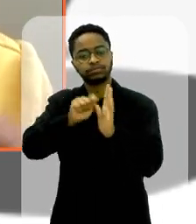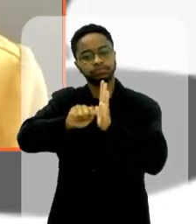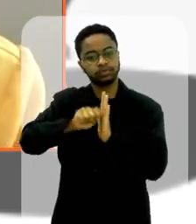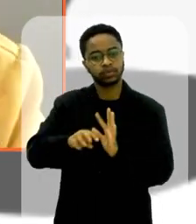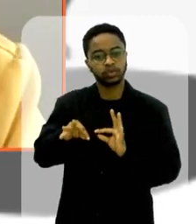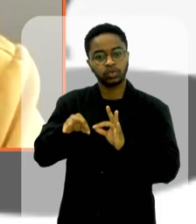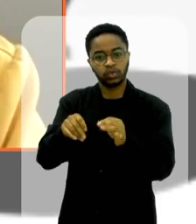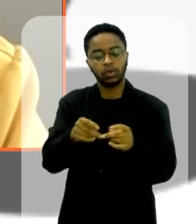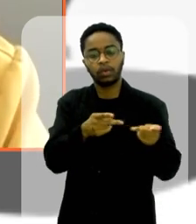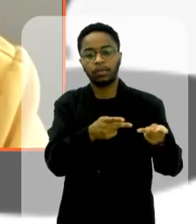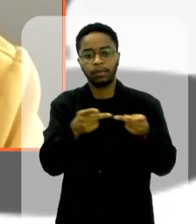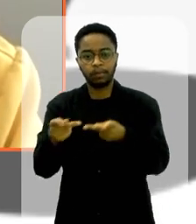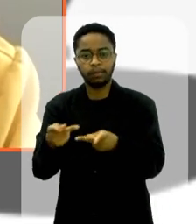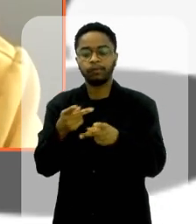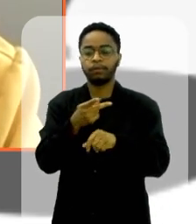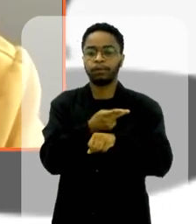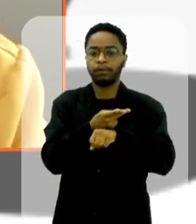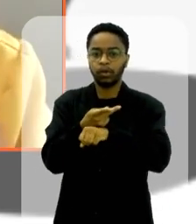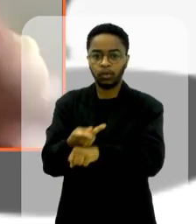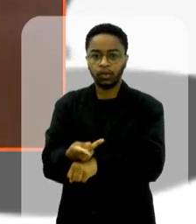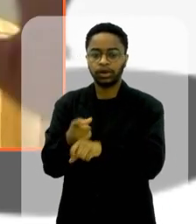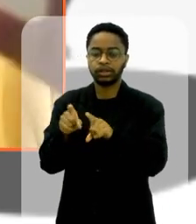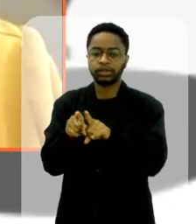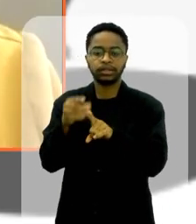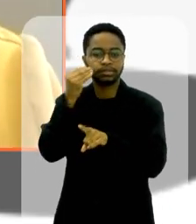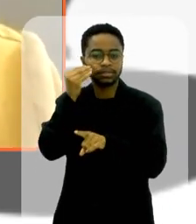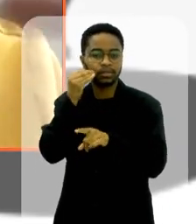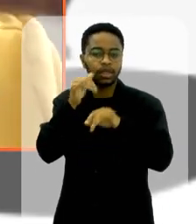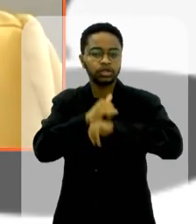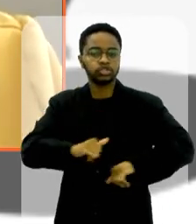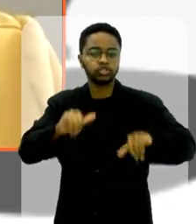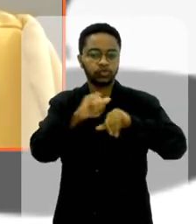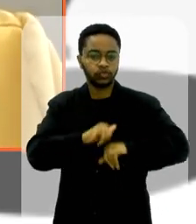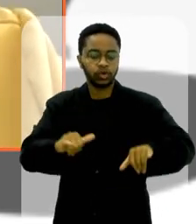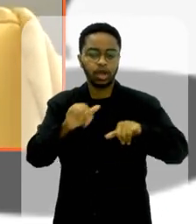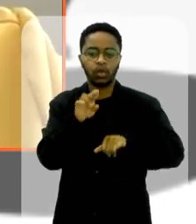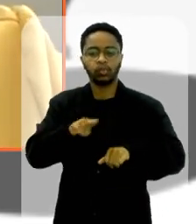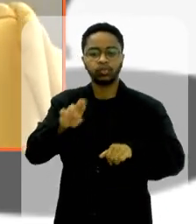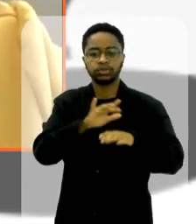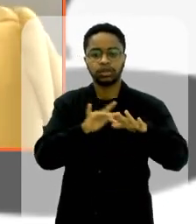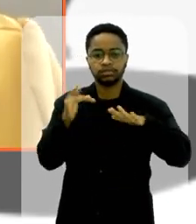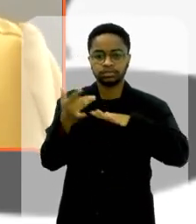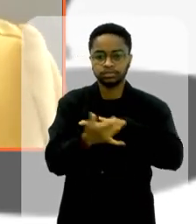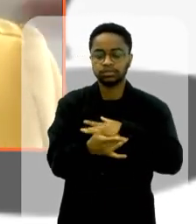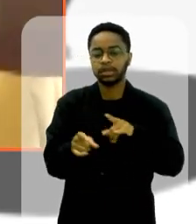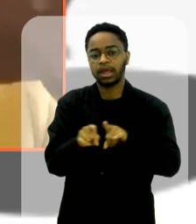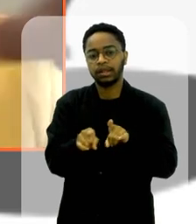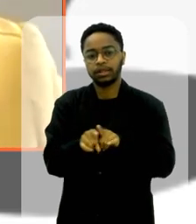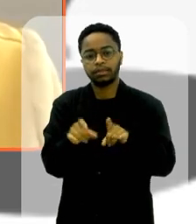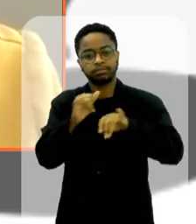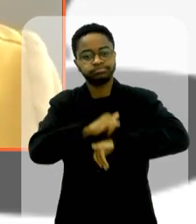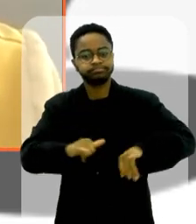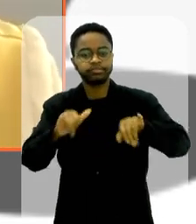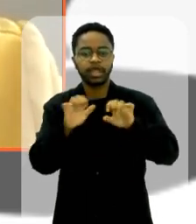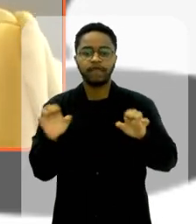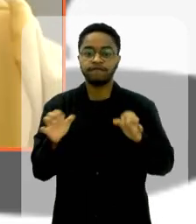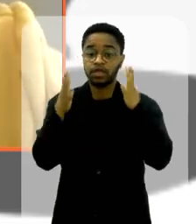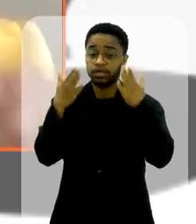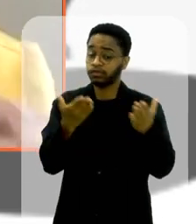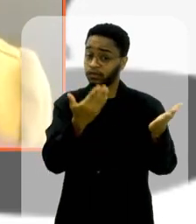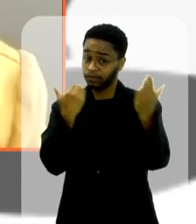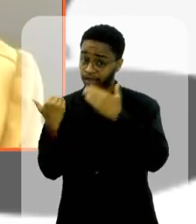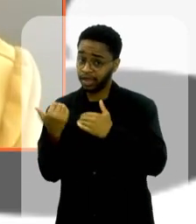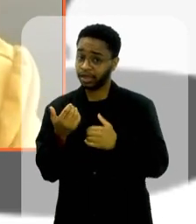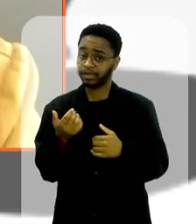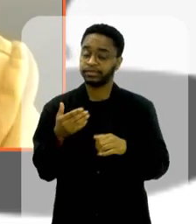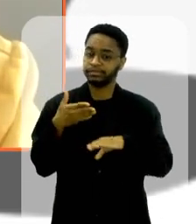venham cá, procurem divulgar isso intensamente pela internet, divulguem esse evento e